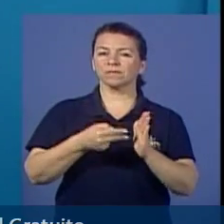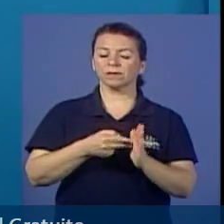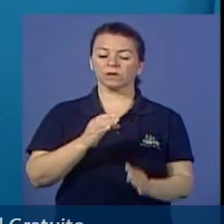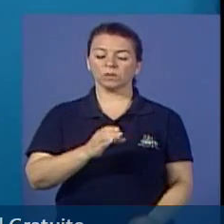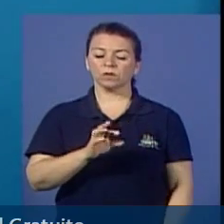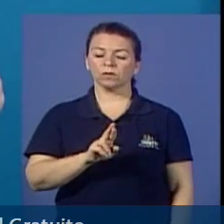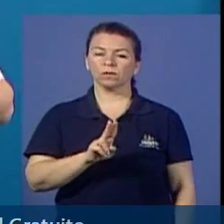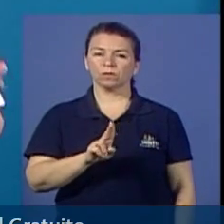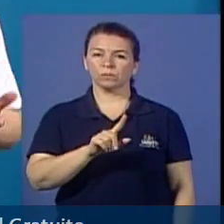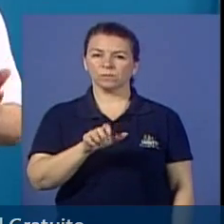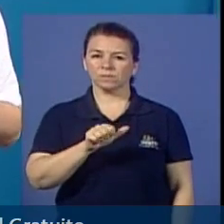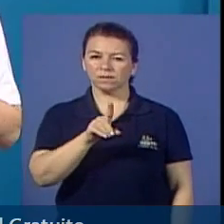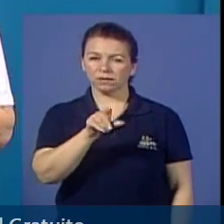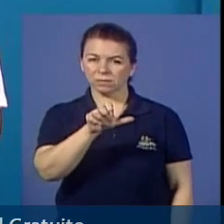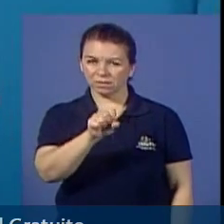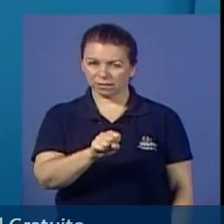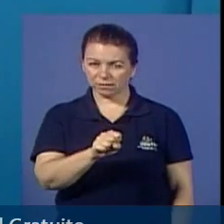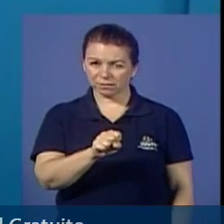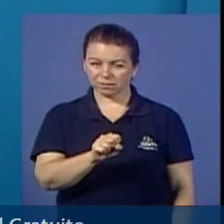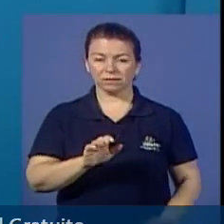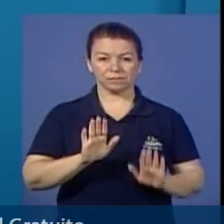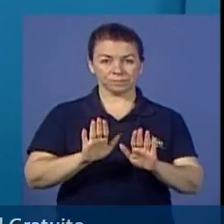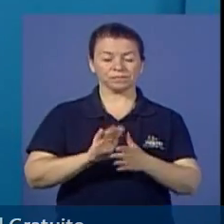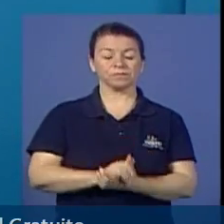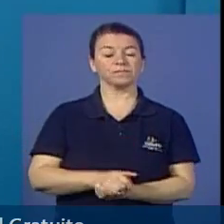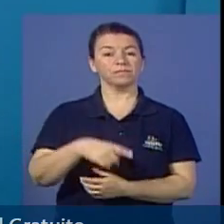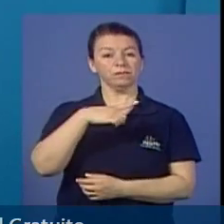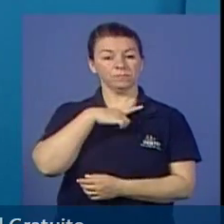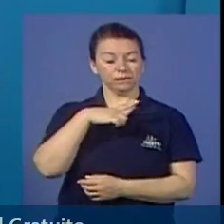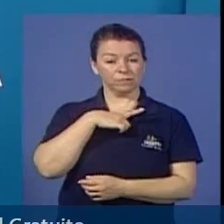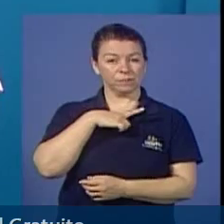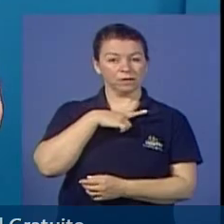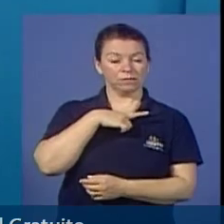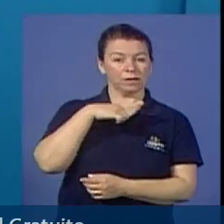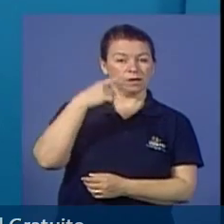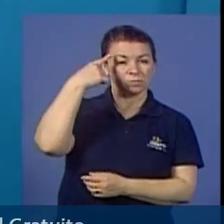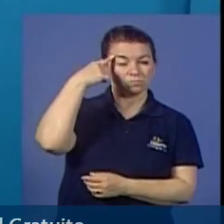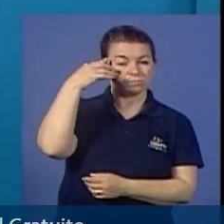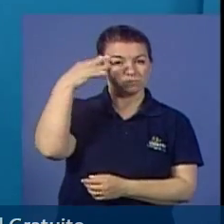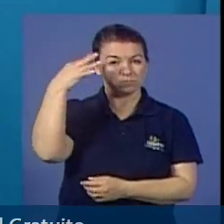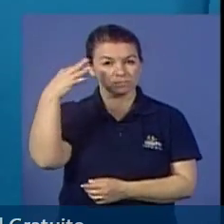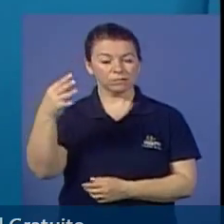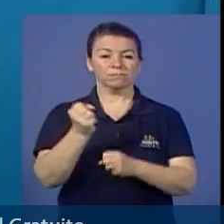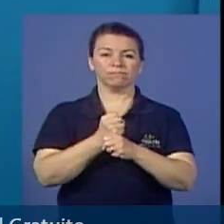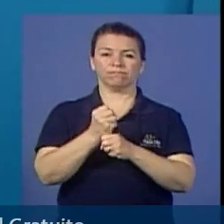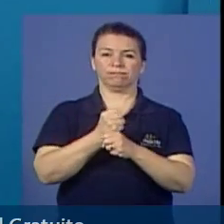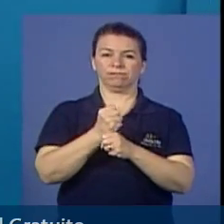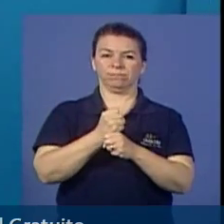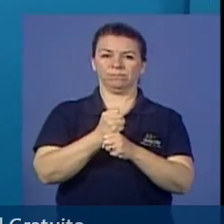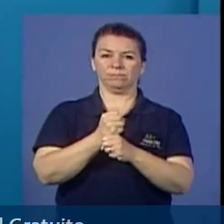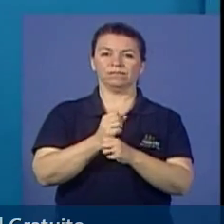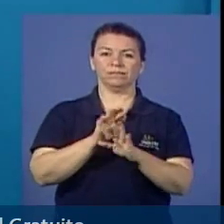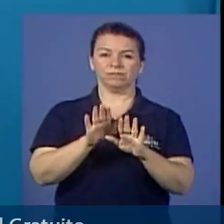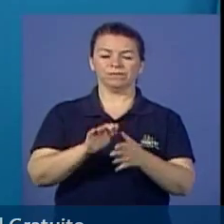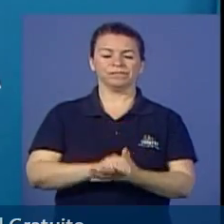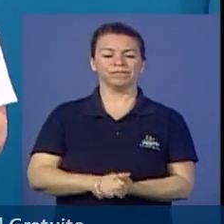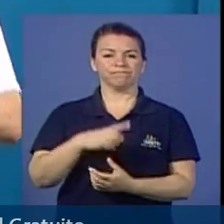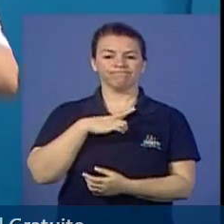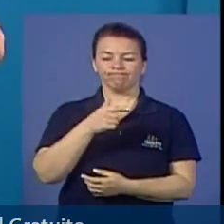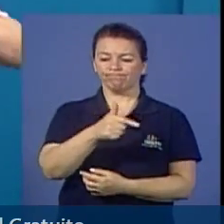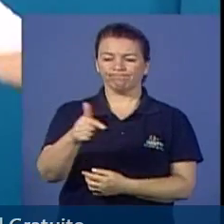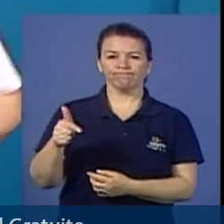cartografia, ela traz as ideologias de uma época. Pense você aí. Eu não tenho aqui. Mas pense